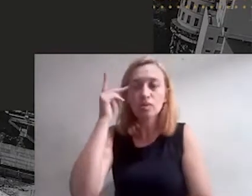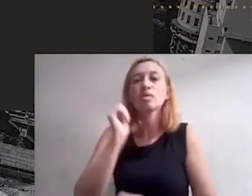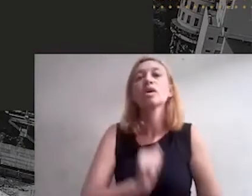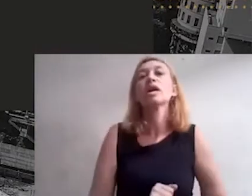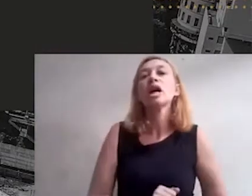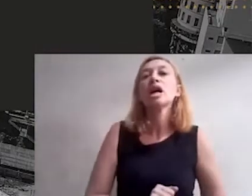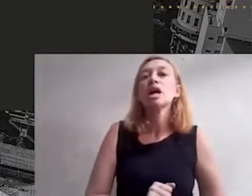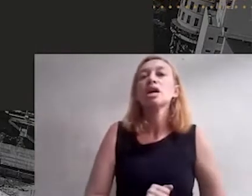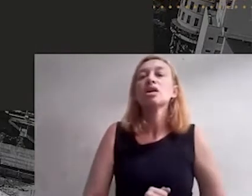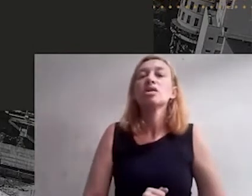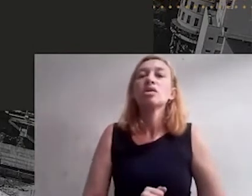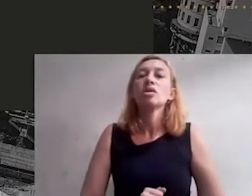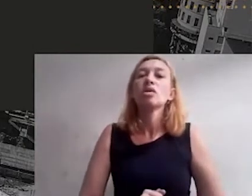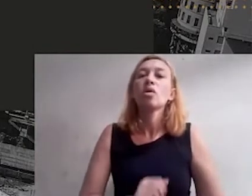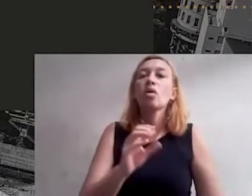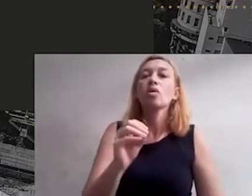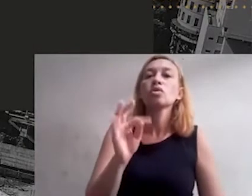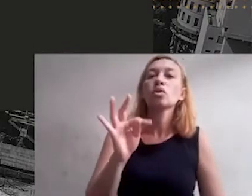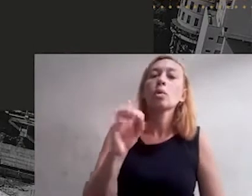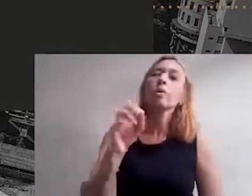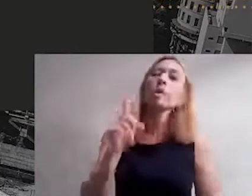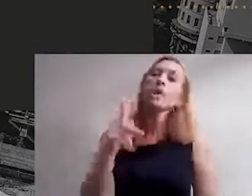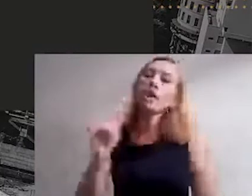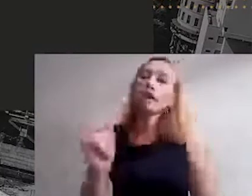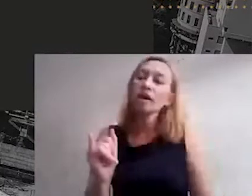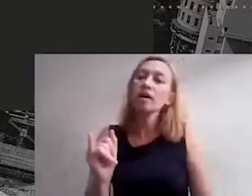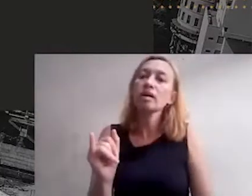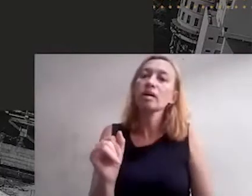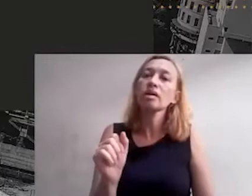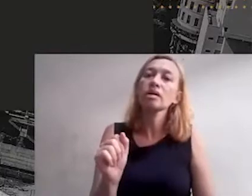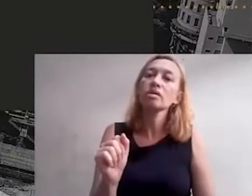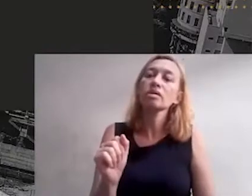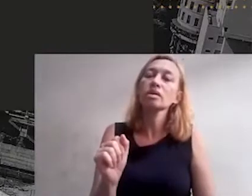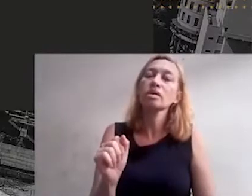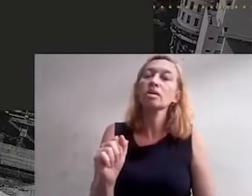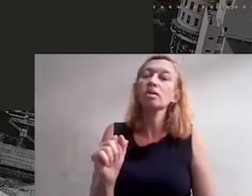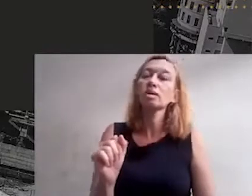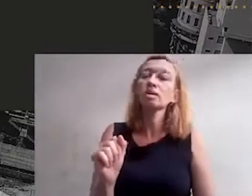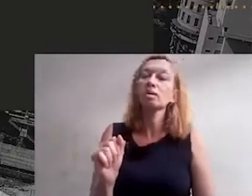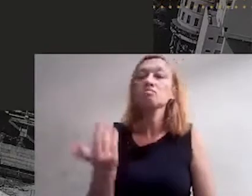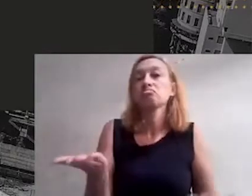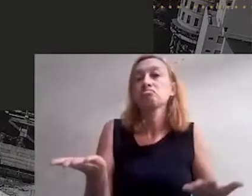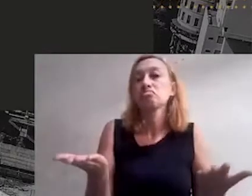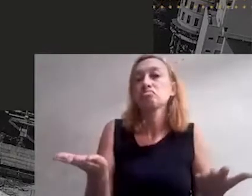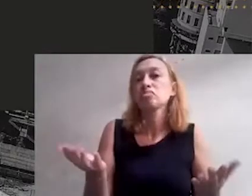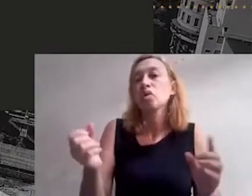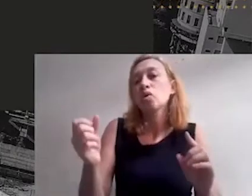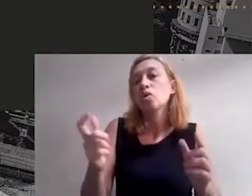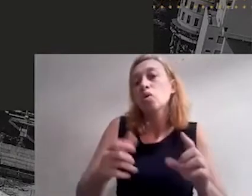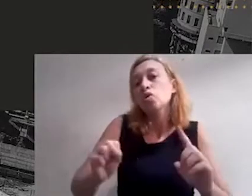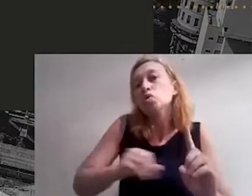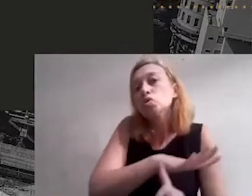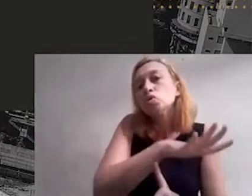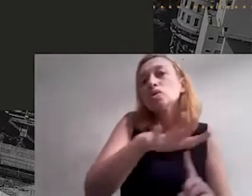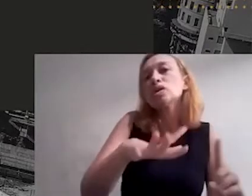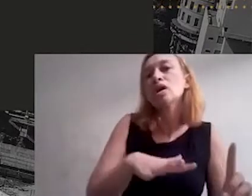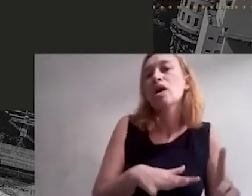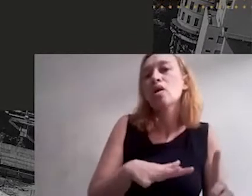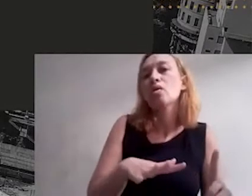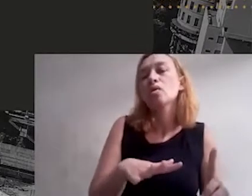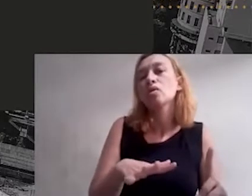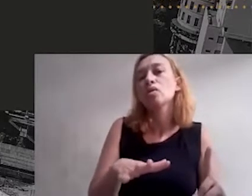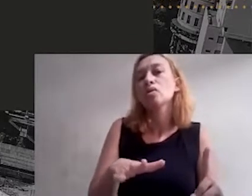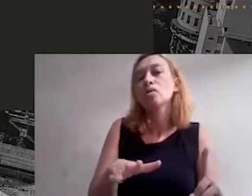utopia que esse lado, digamos, social, seja custeado ou por uma